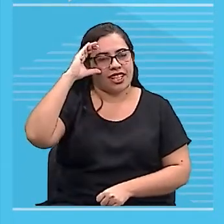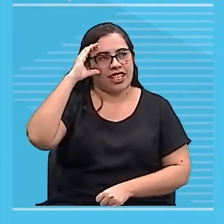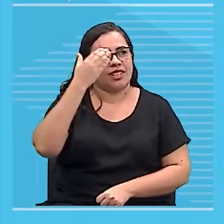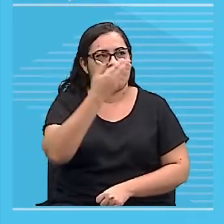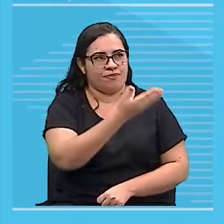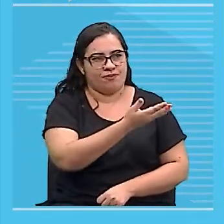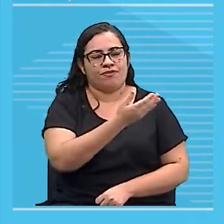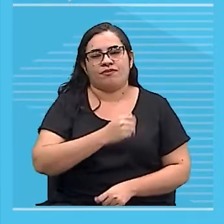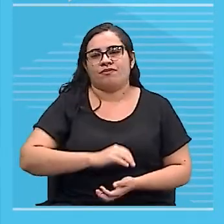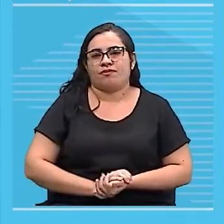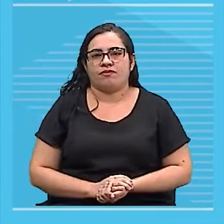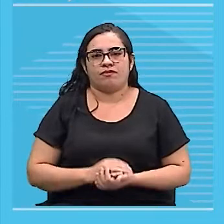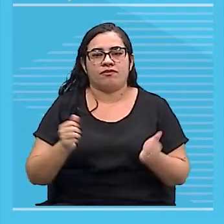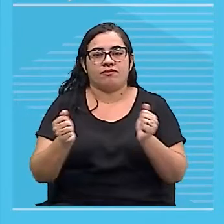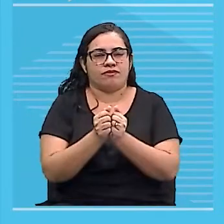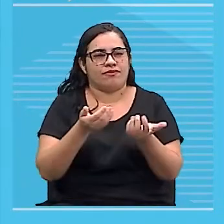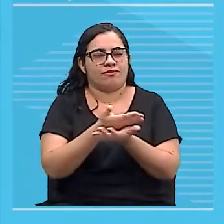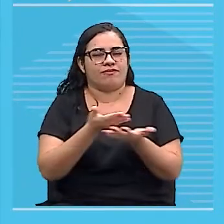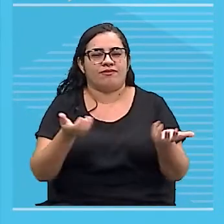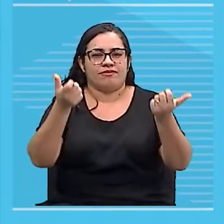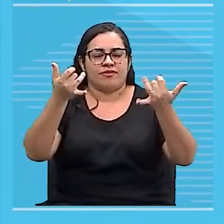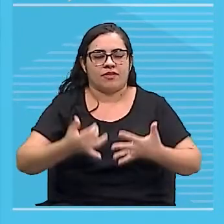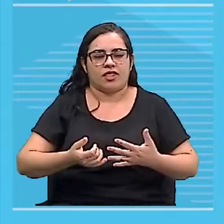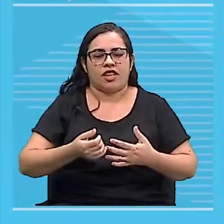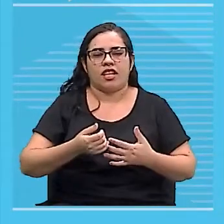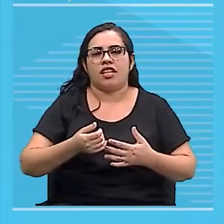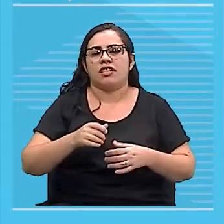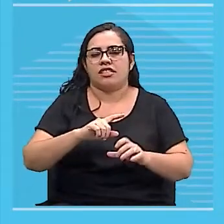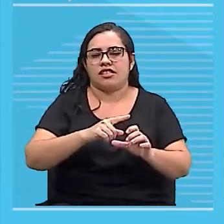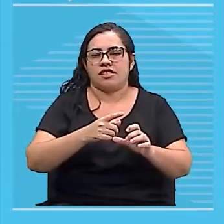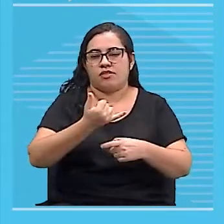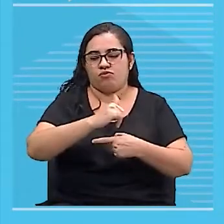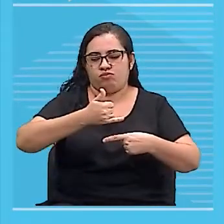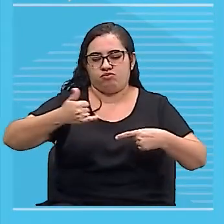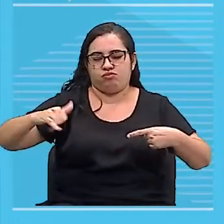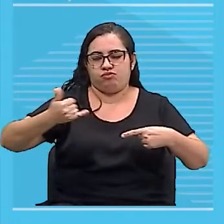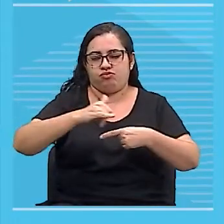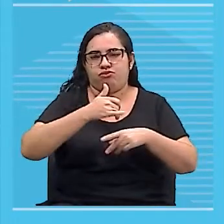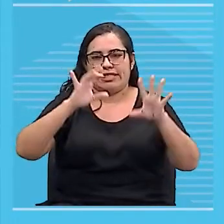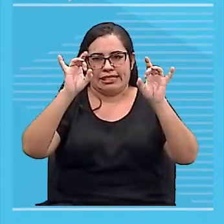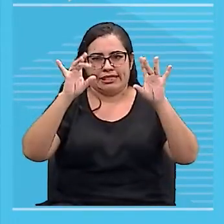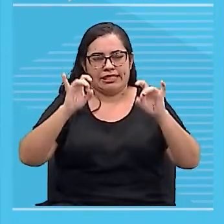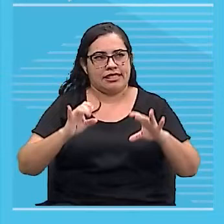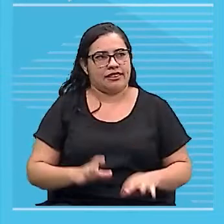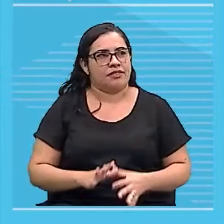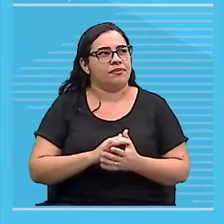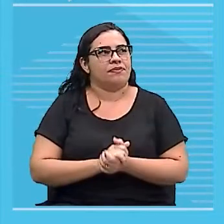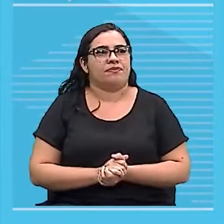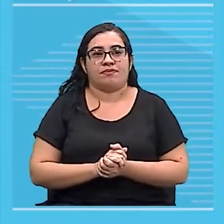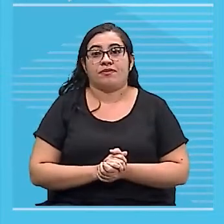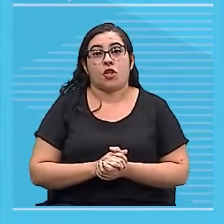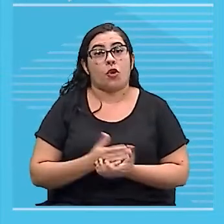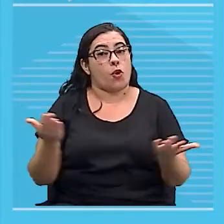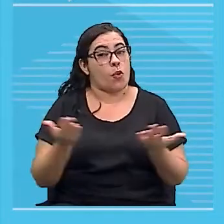com vocês falando sobre circuitos especiais, tá bom? Temos aí 2 encontros,